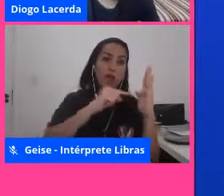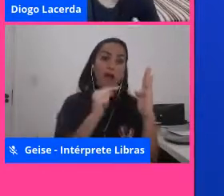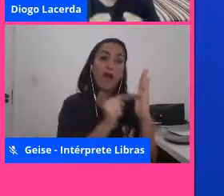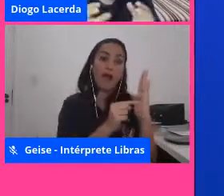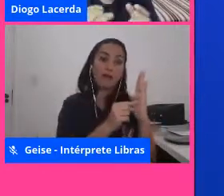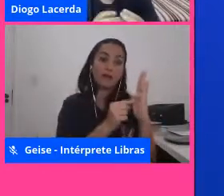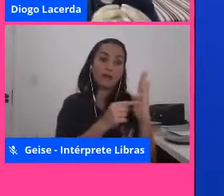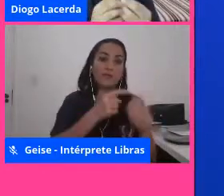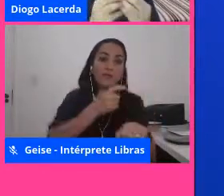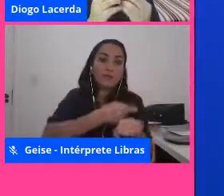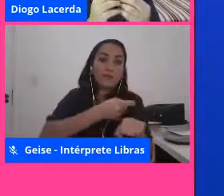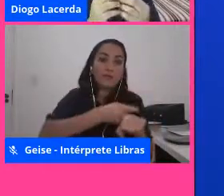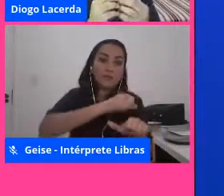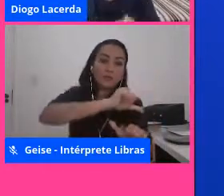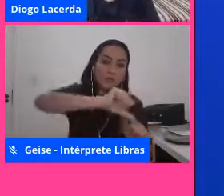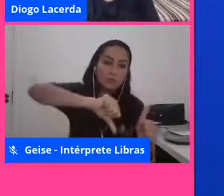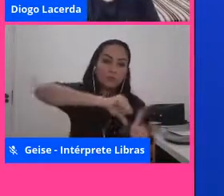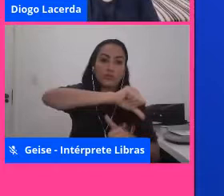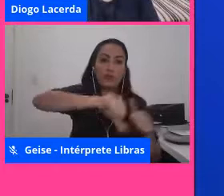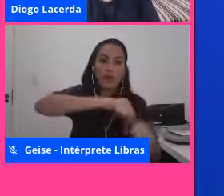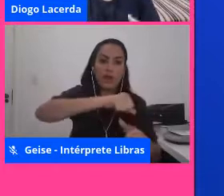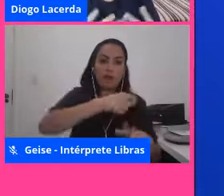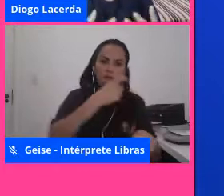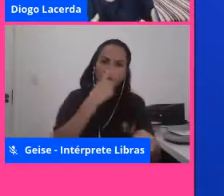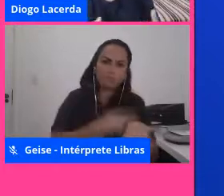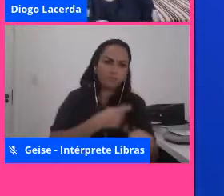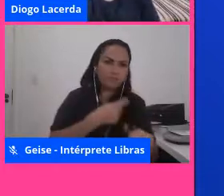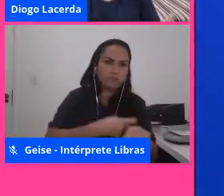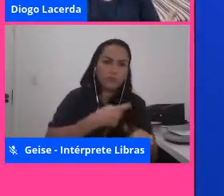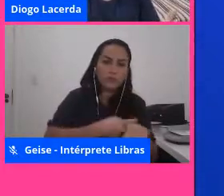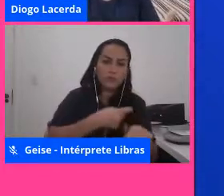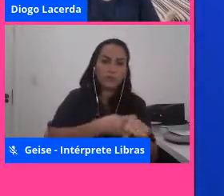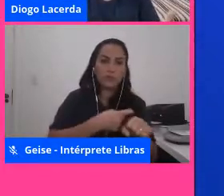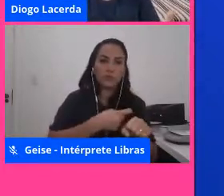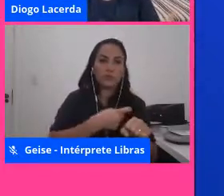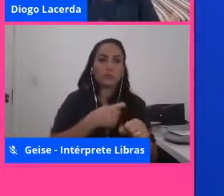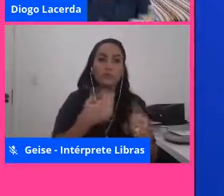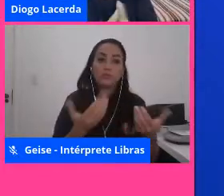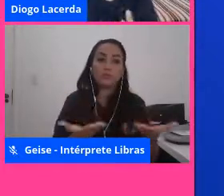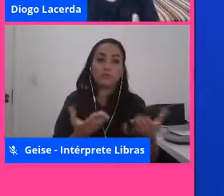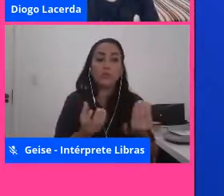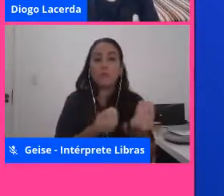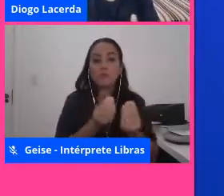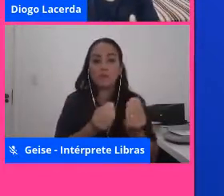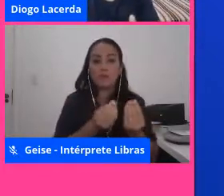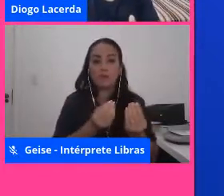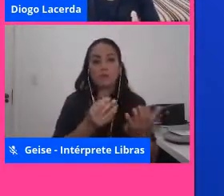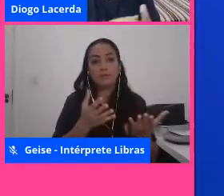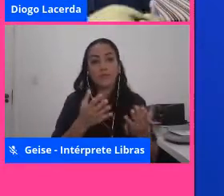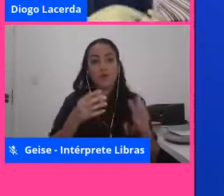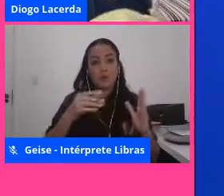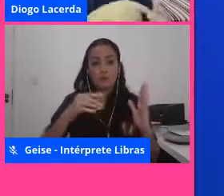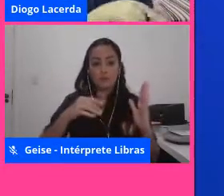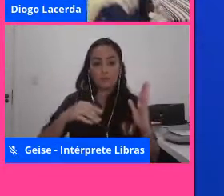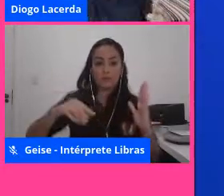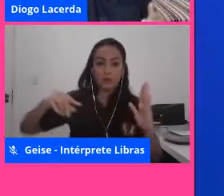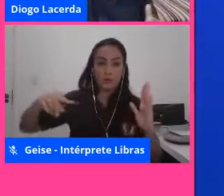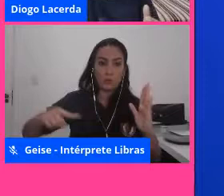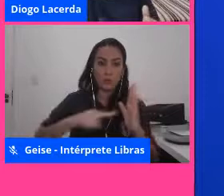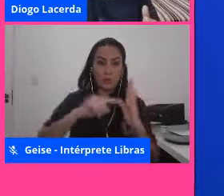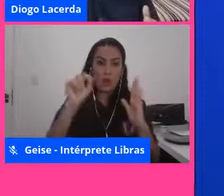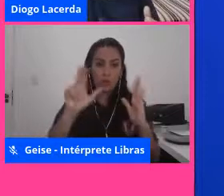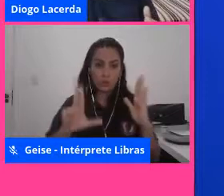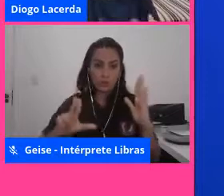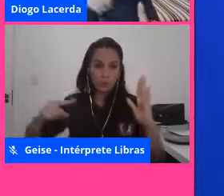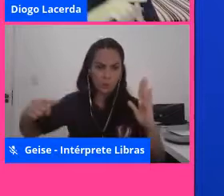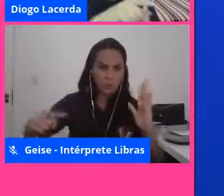ficar rígida, vai ficar dura. Ou seja, como é que é esse processo? Basicamente o laser bate no espelho e o espelho